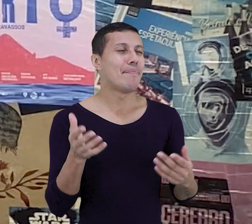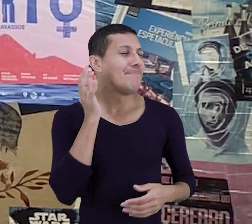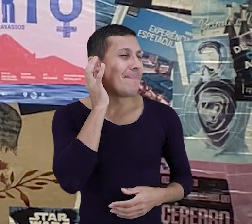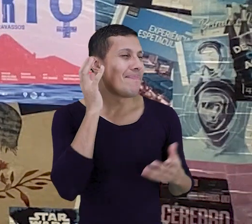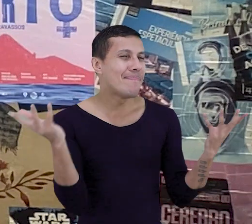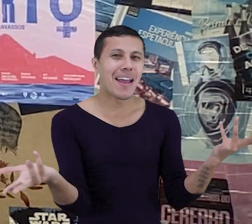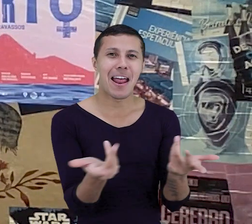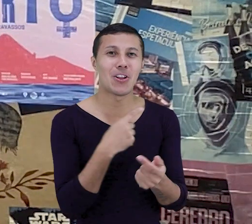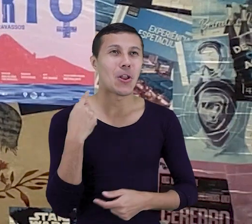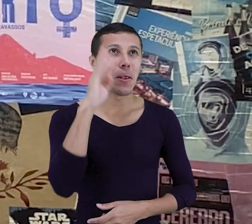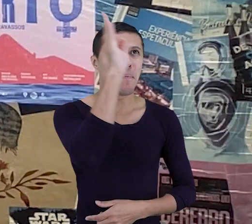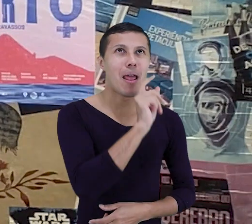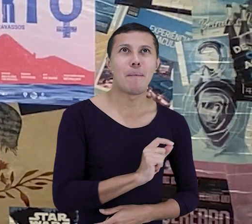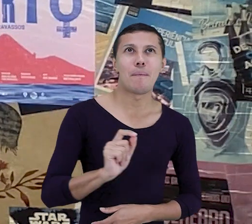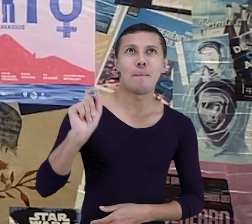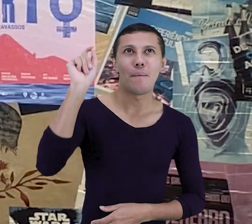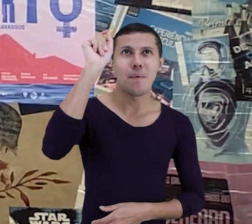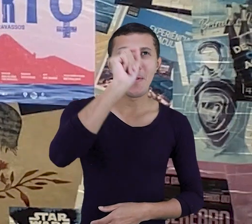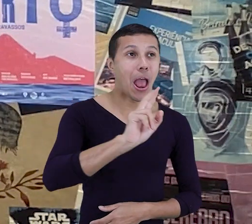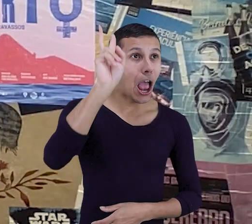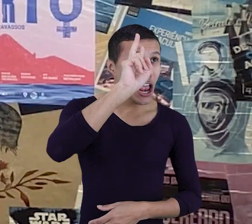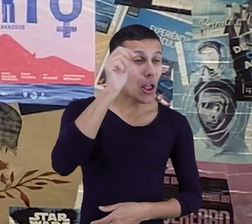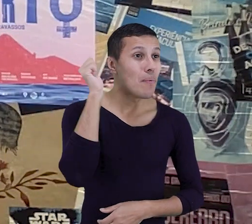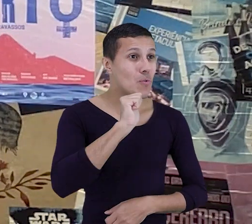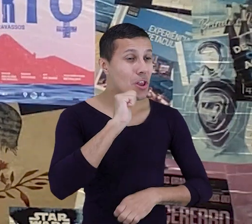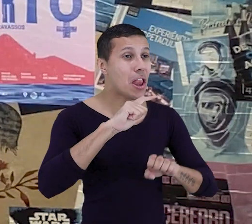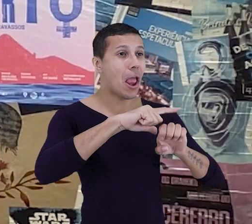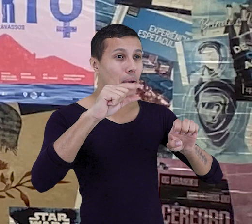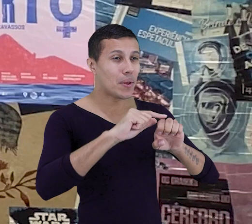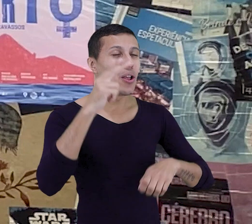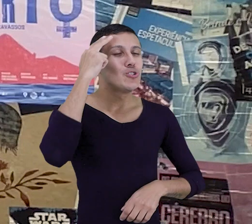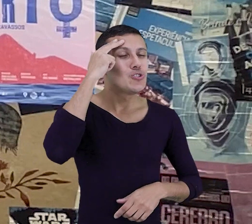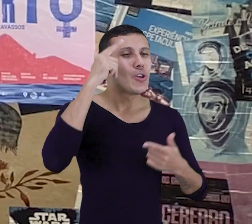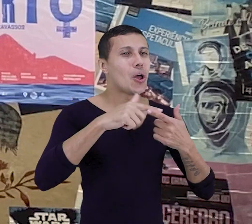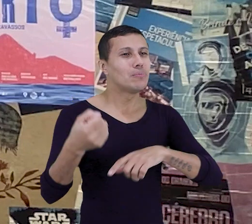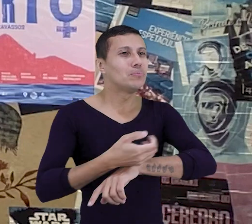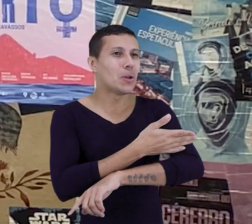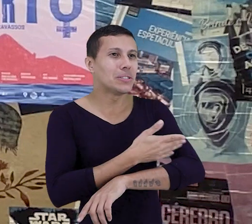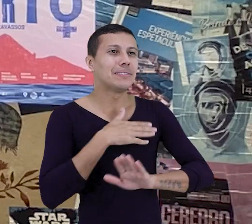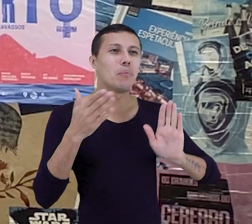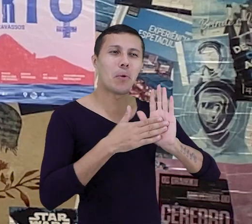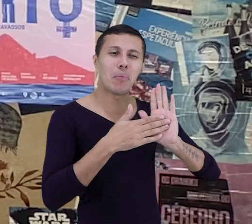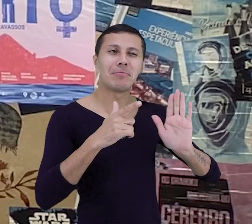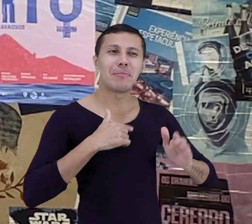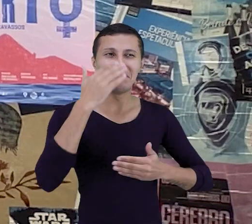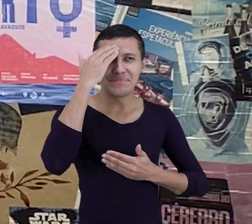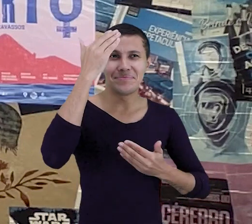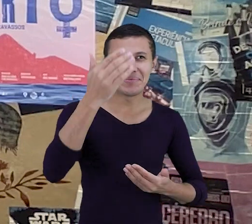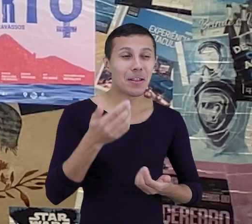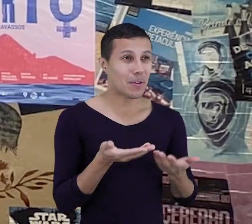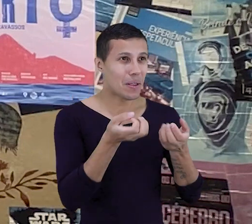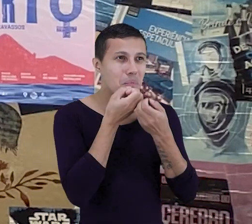poder viajar o Brasil assim por histórias de empreendedoras que sonham, que se emocionam, que têm propósito. É isso aí. Tudo de